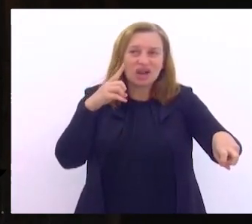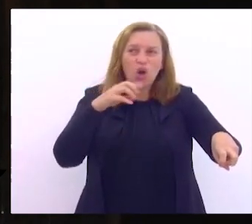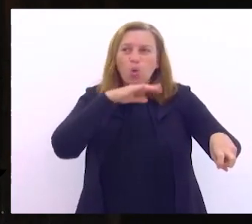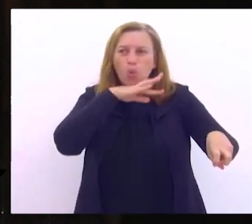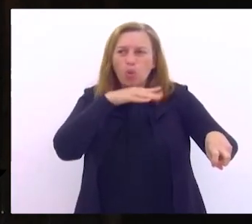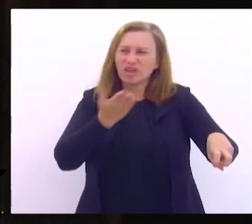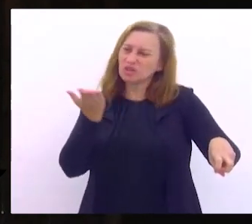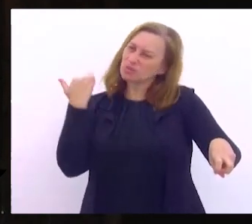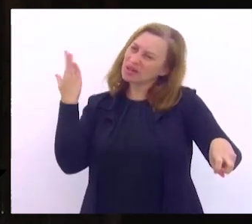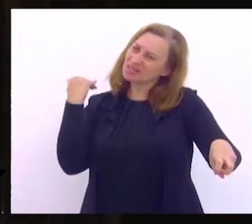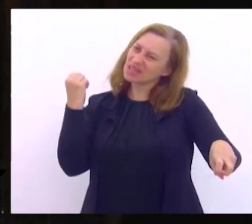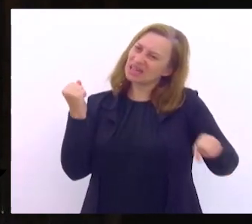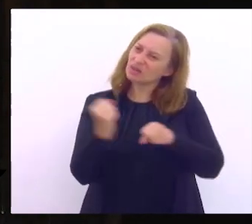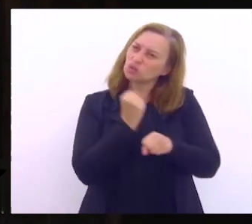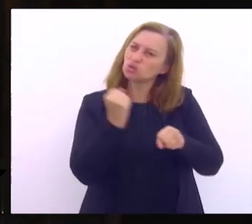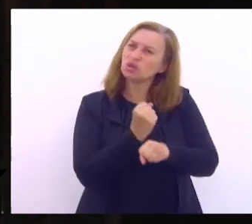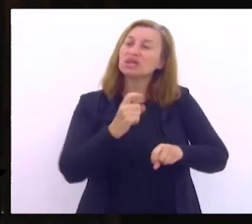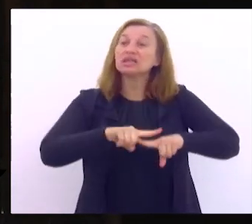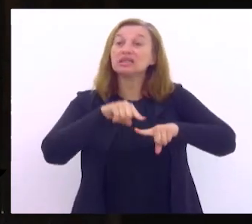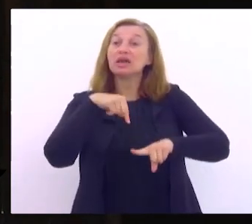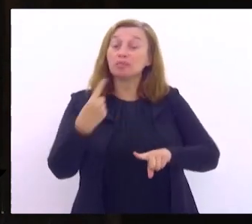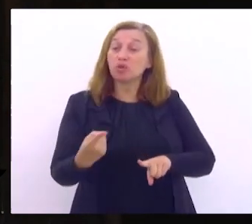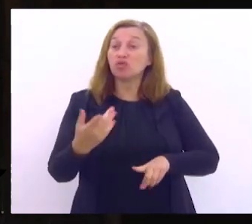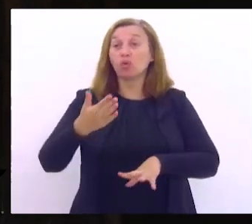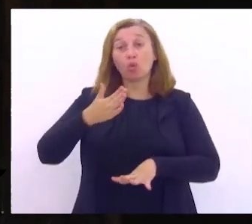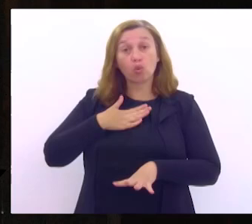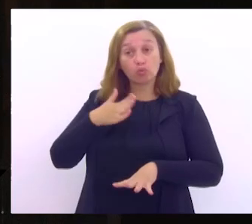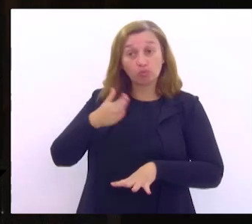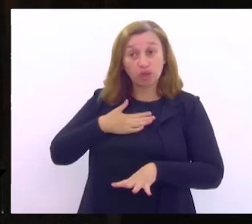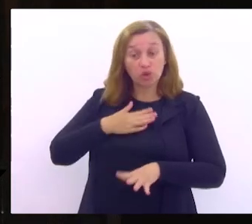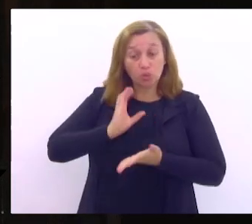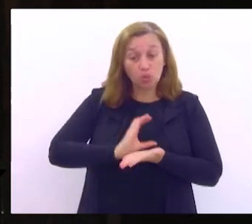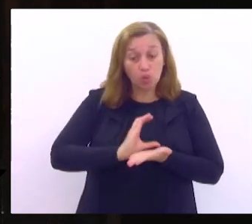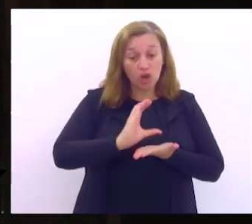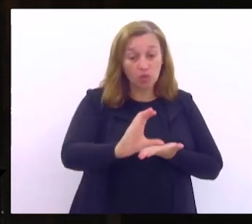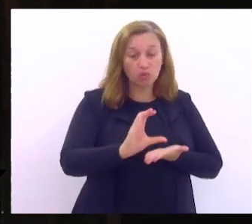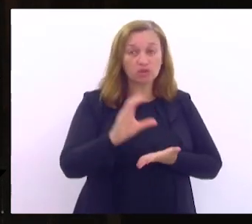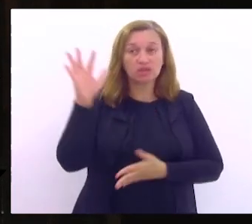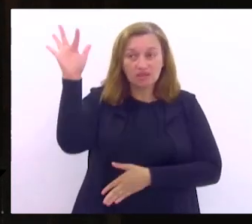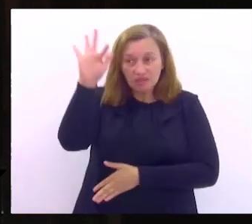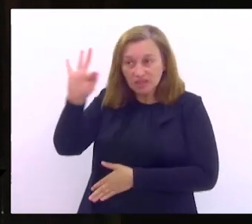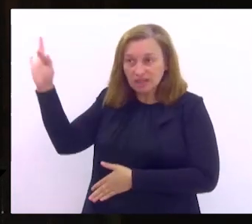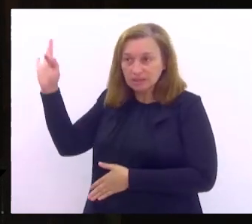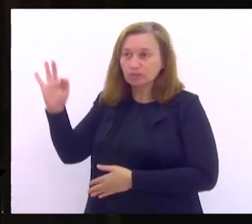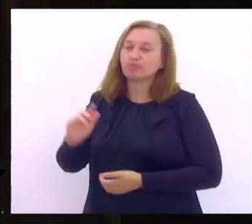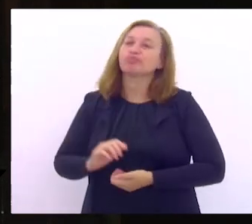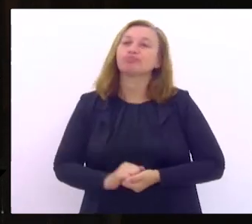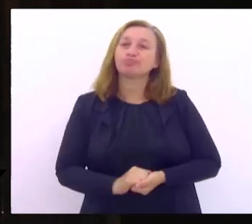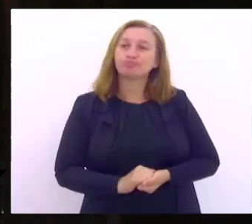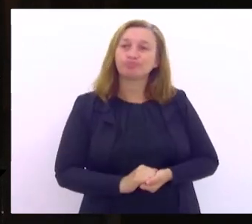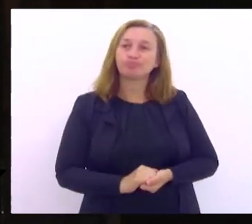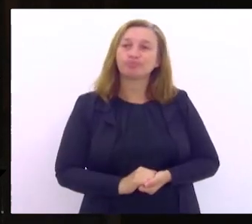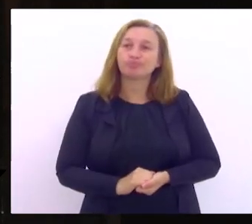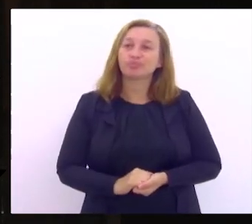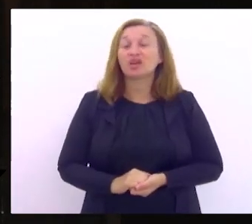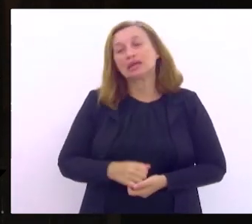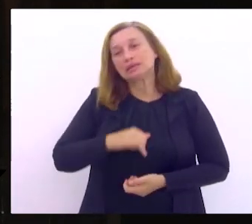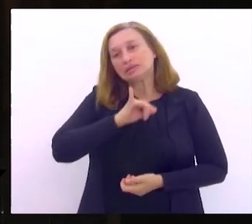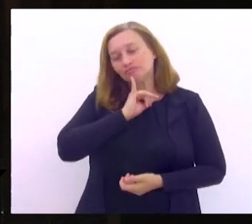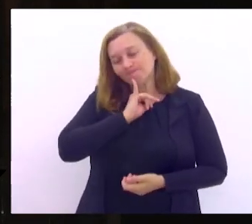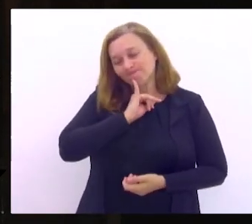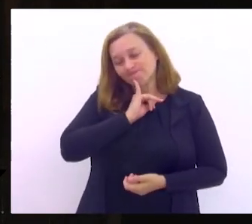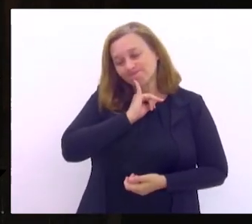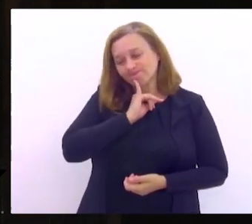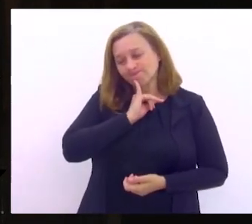outra reforma que foi comigo, como presidente da federação, com recursos da federação. E,